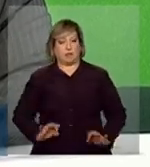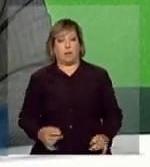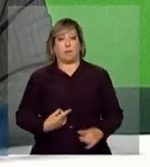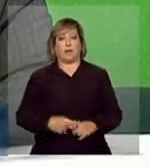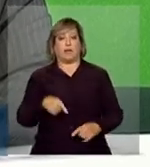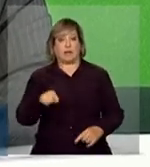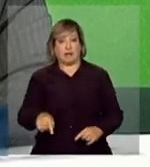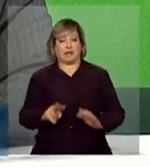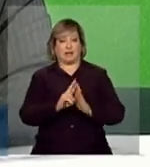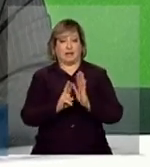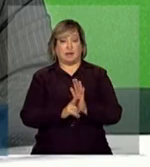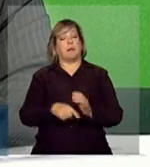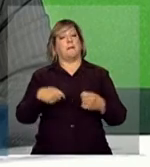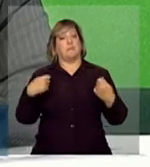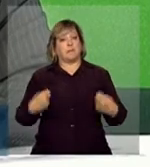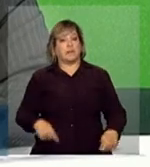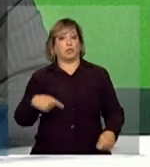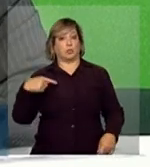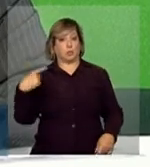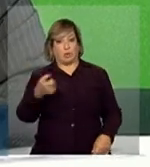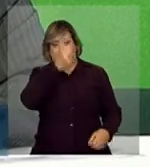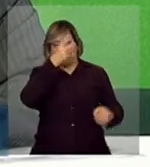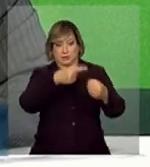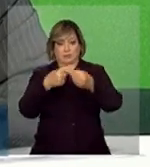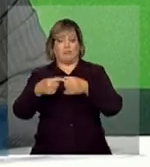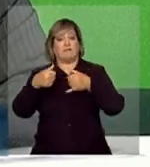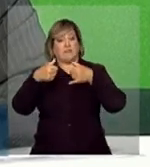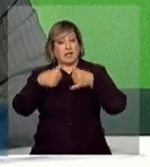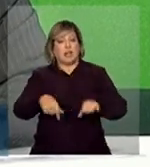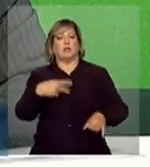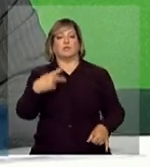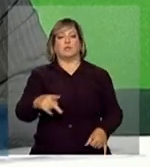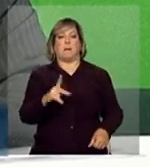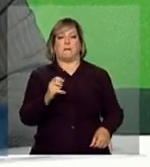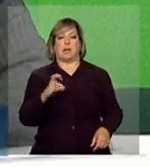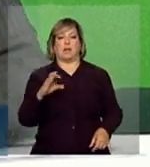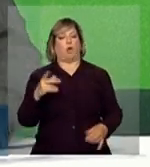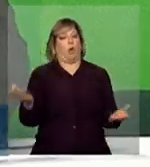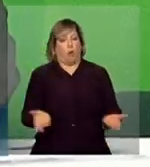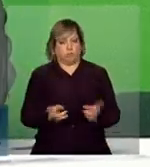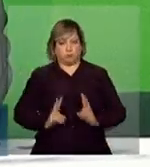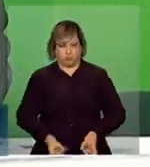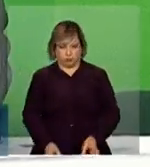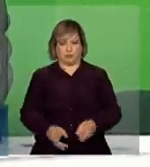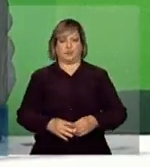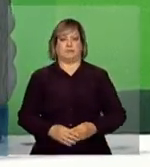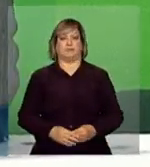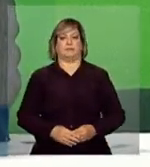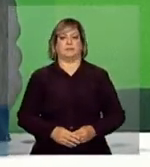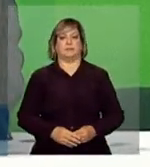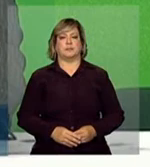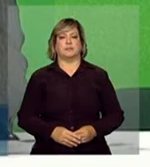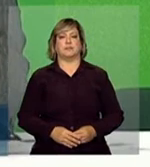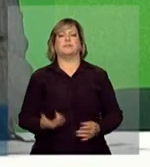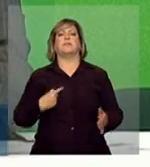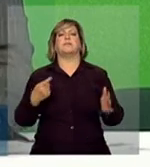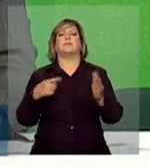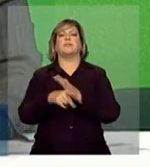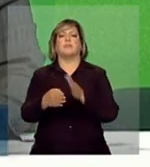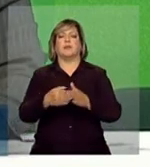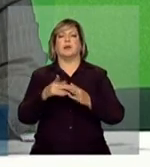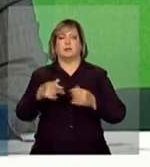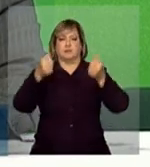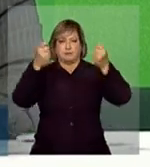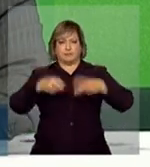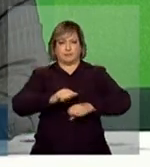seria justo os municípios ficarem com a sua parcela que hoje permanece. Um esclarecimento, por favor. Sou